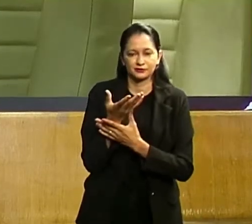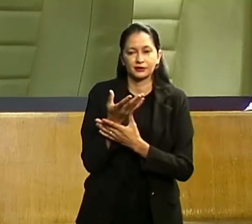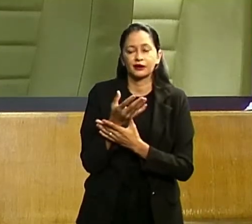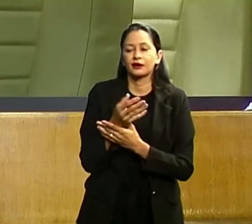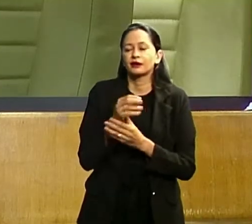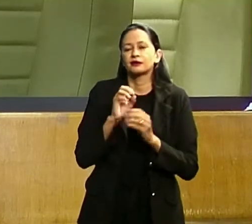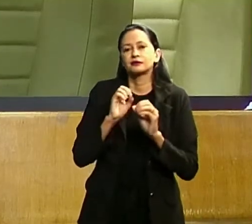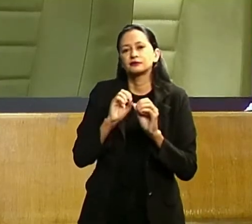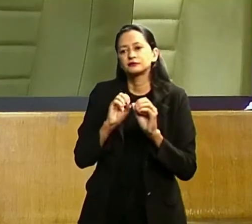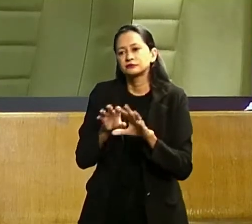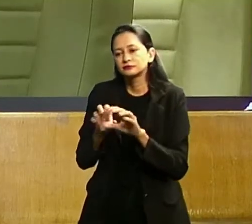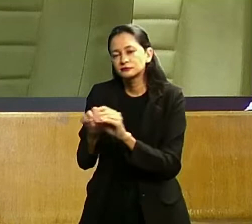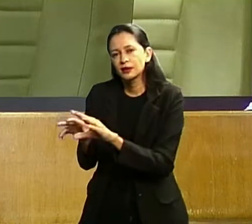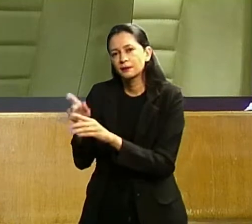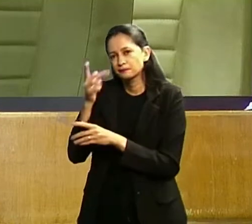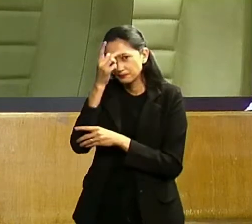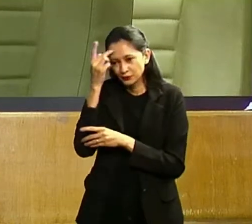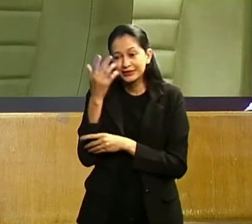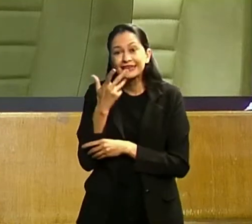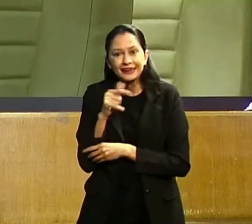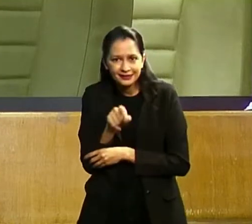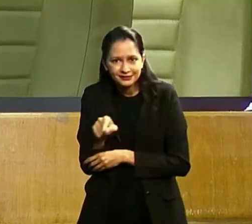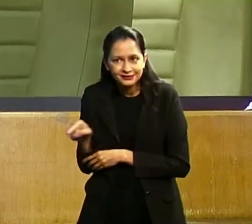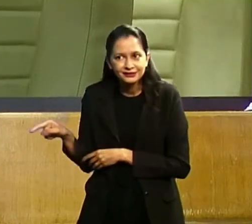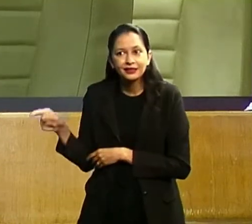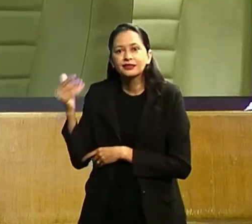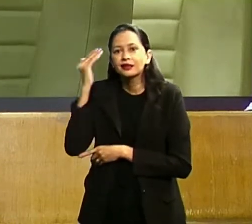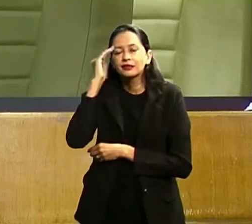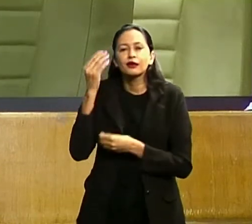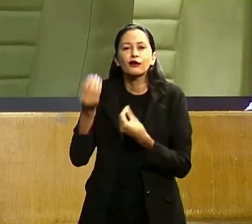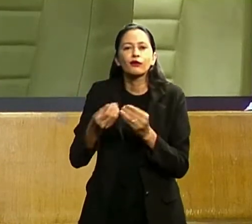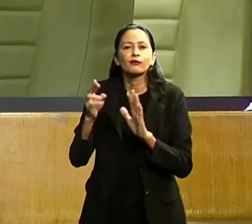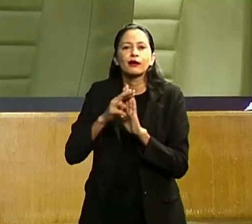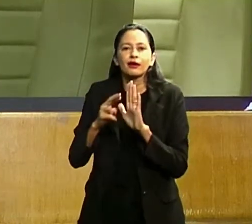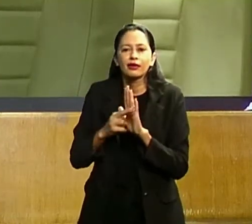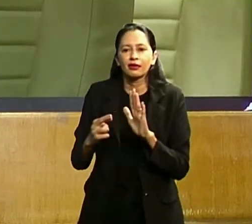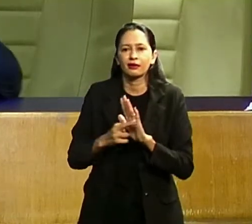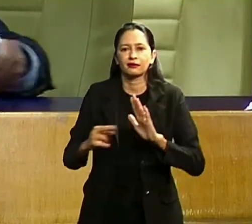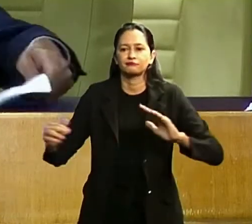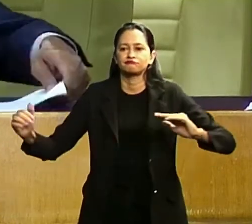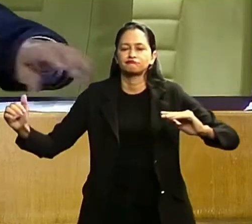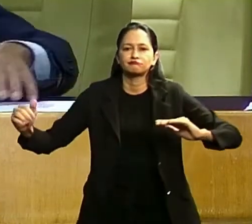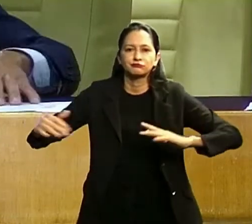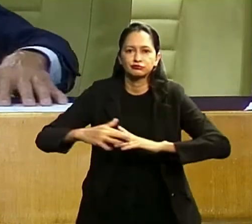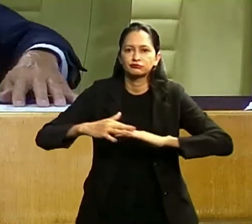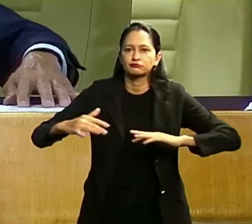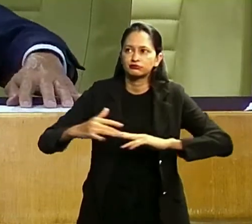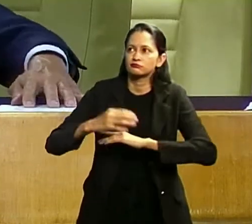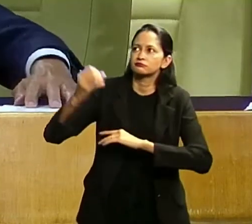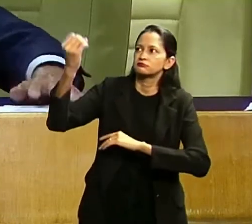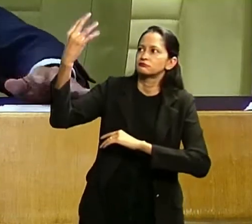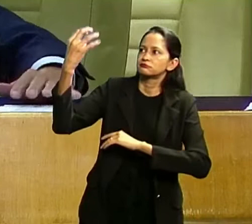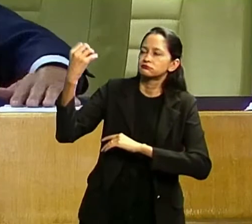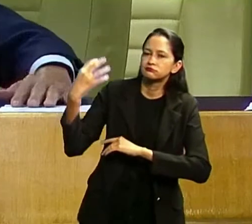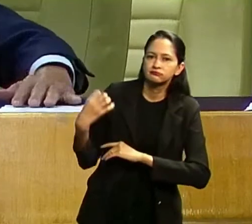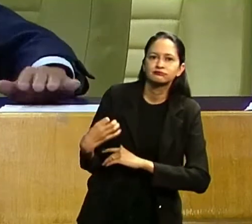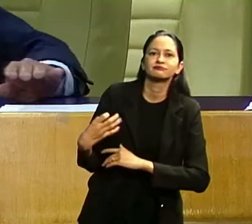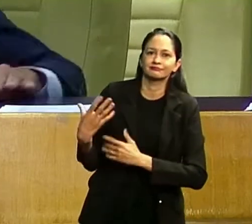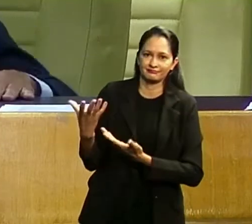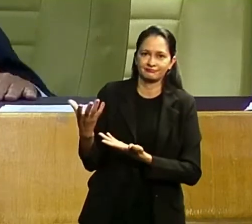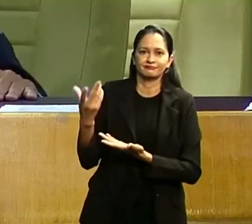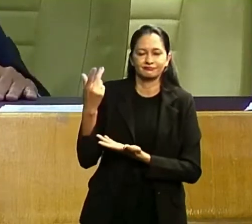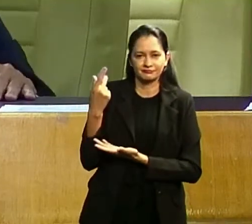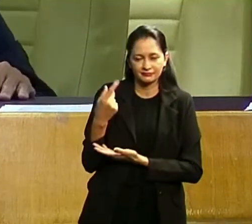futuras gerações da cidade a entenderem da importância do trânsito